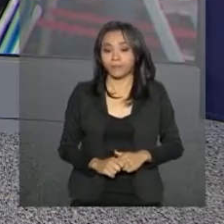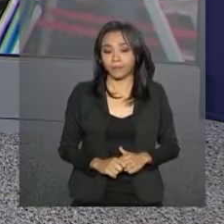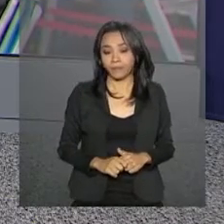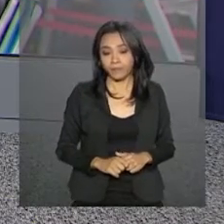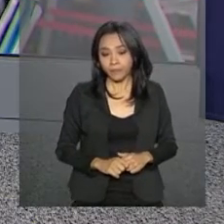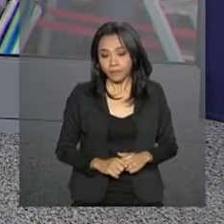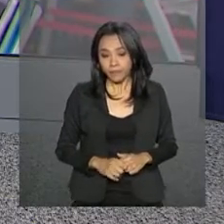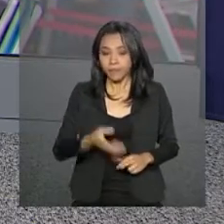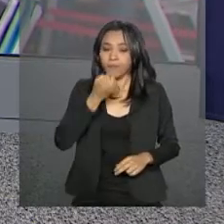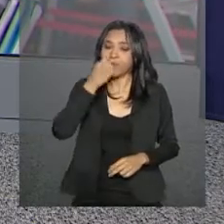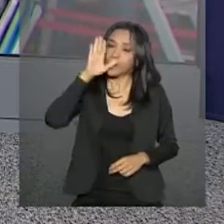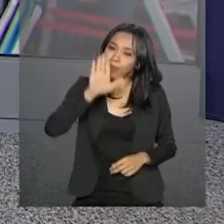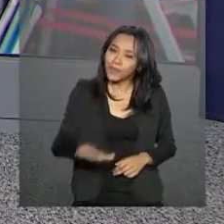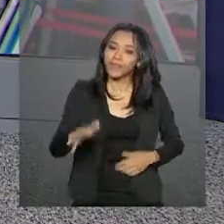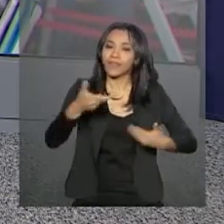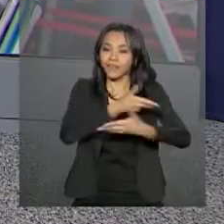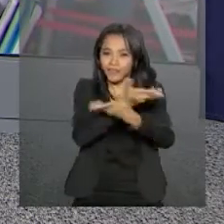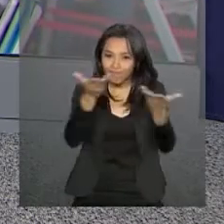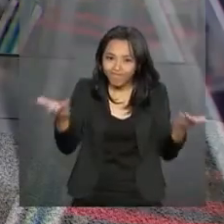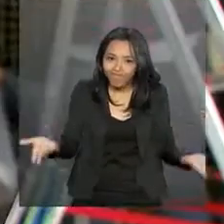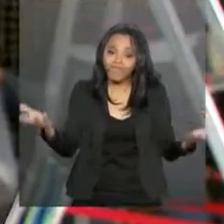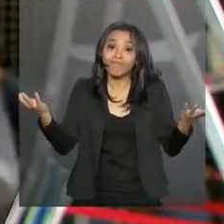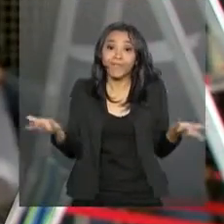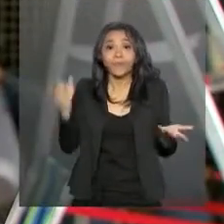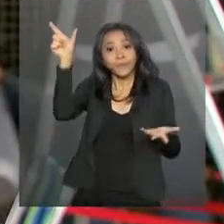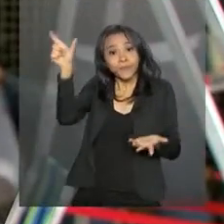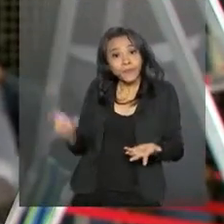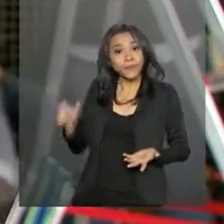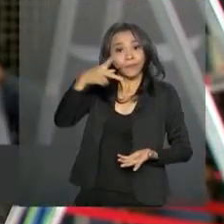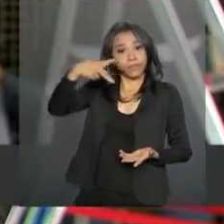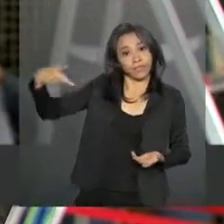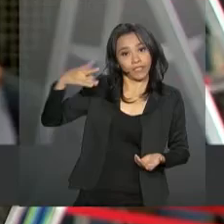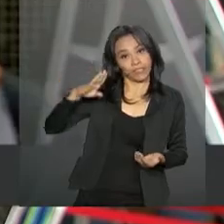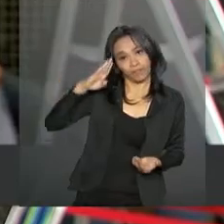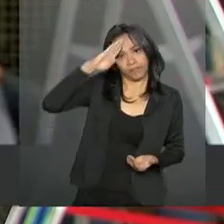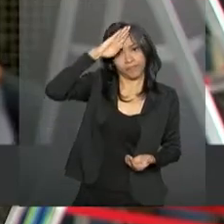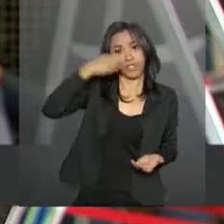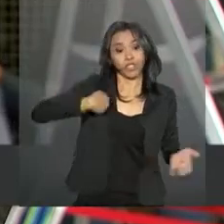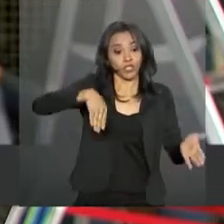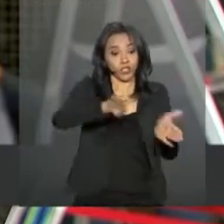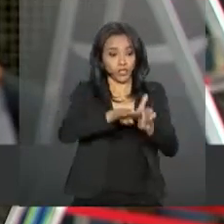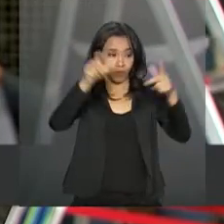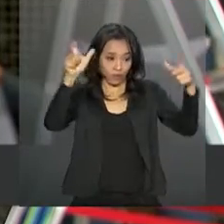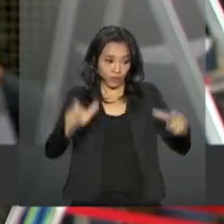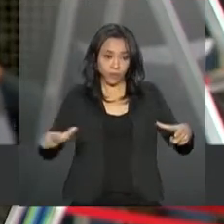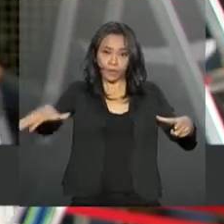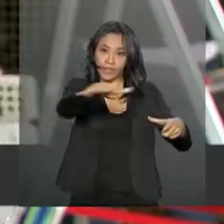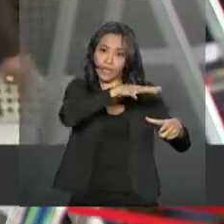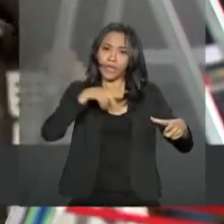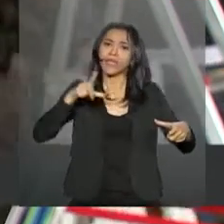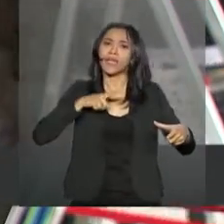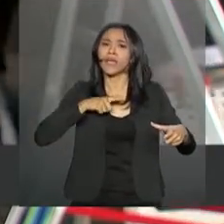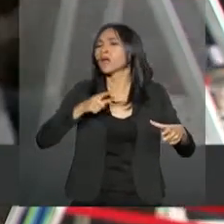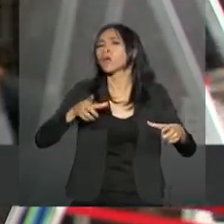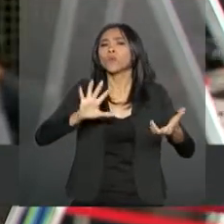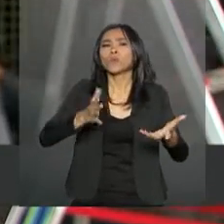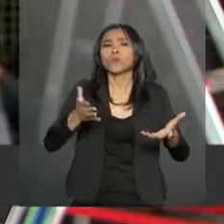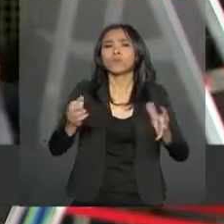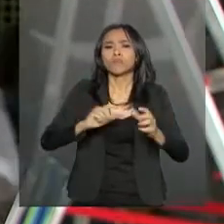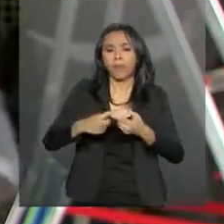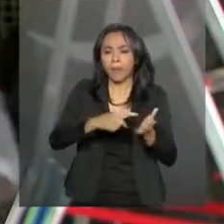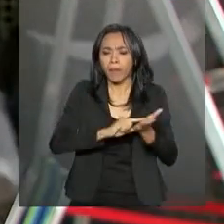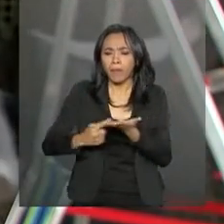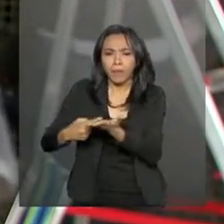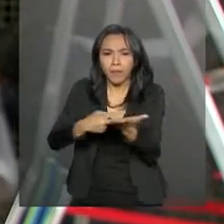boa tarde renato boa tarde a todos olhem o presidente eleito já emocionado chegou aqui no ccbb onde funciona o gabinete de transição falta das nove e meia da manhã